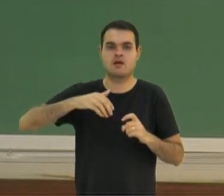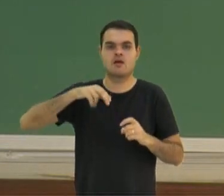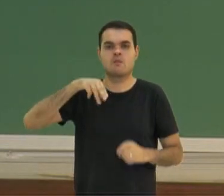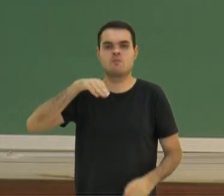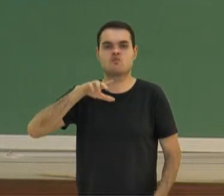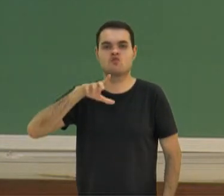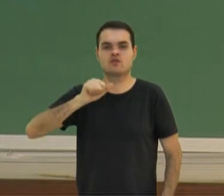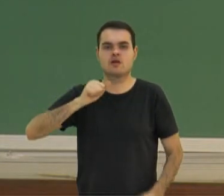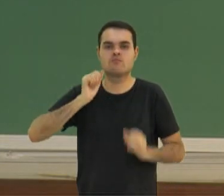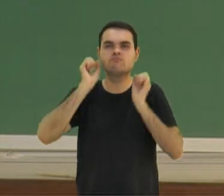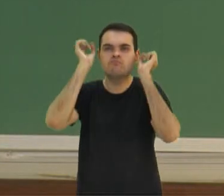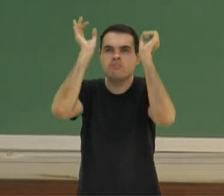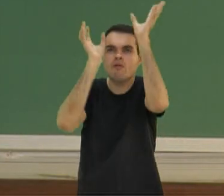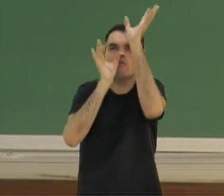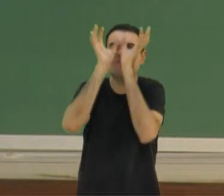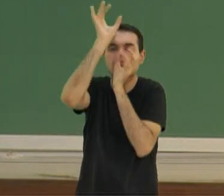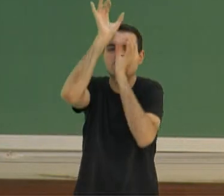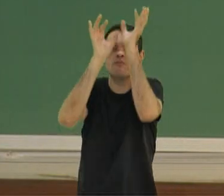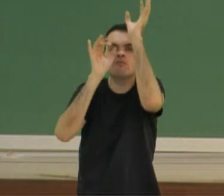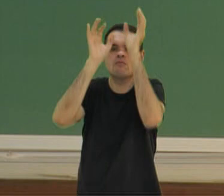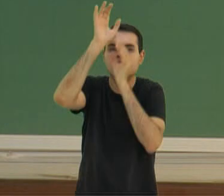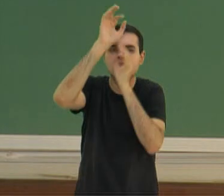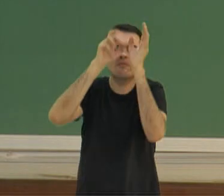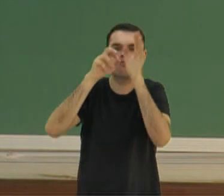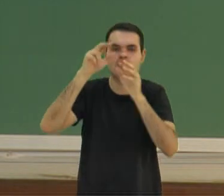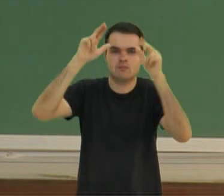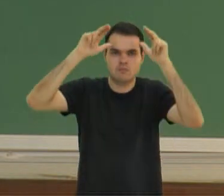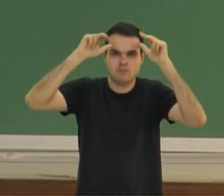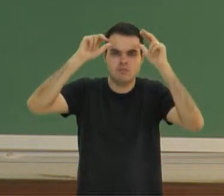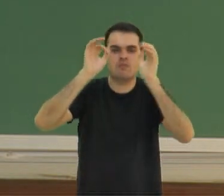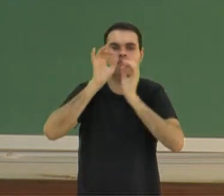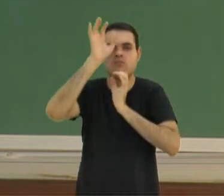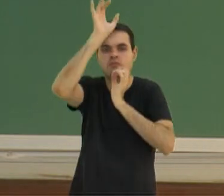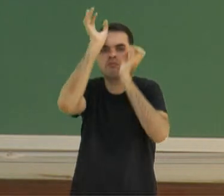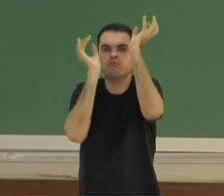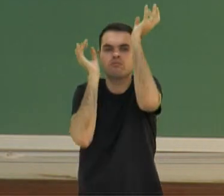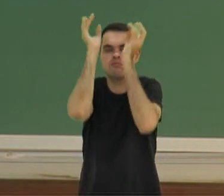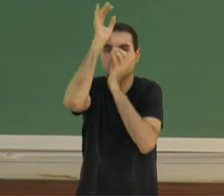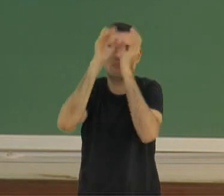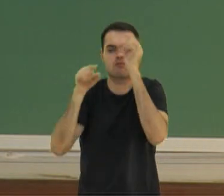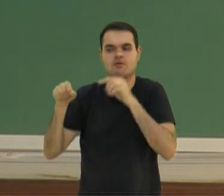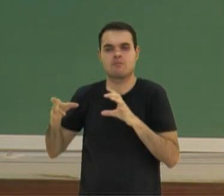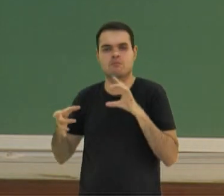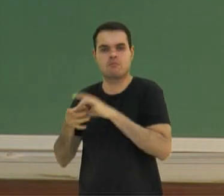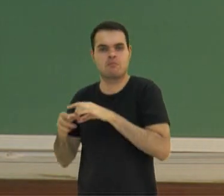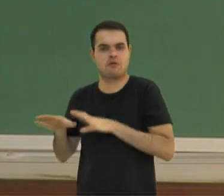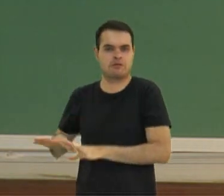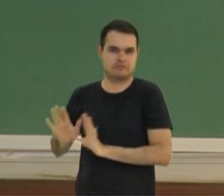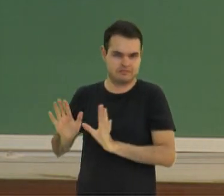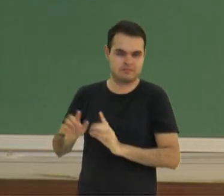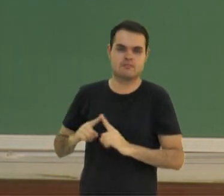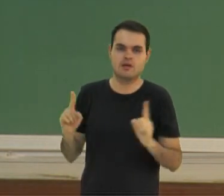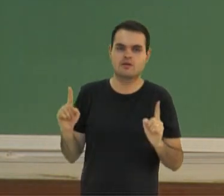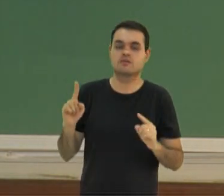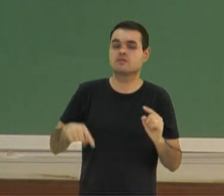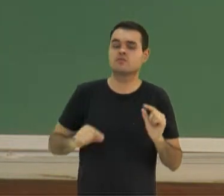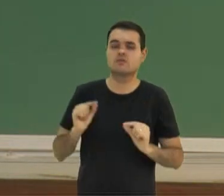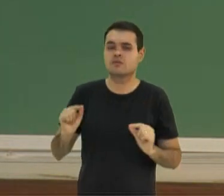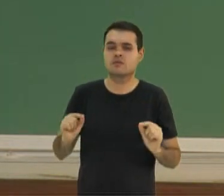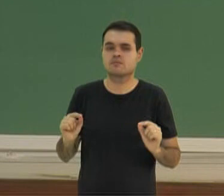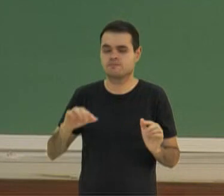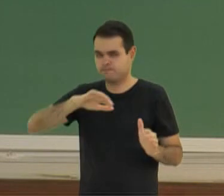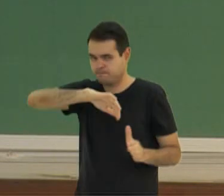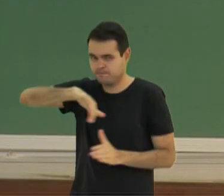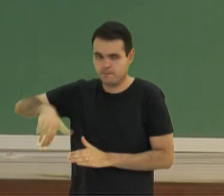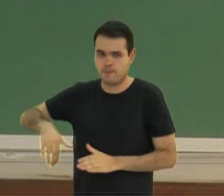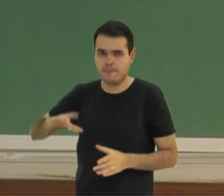exalação de gases, né? De união de matéria orgânica. E é o que acontece aqui. Você pega toda essa matéria orgânica e coloca no biodigestor. Então ele concentra toda essa